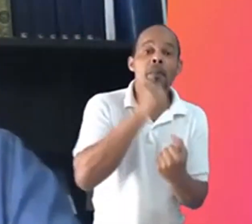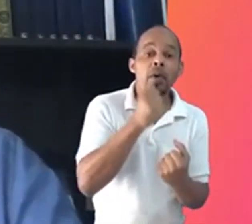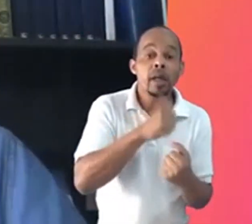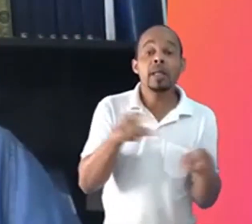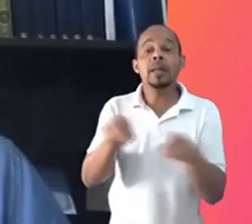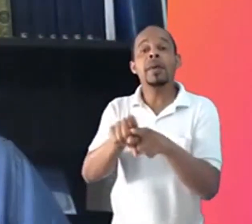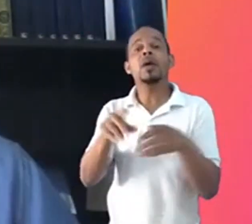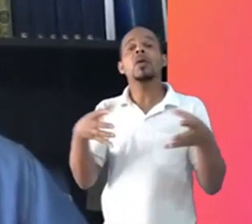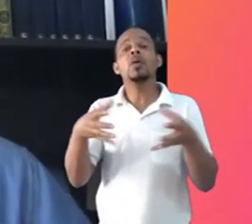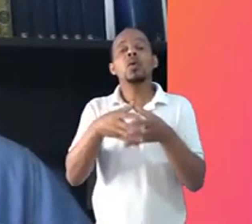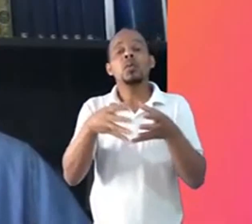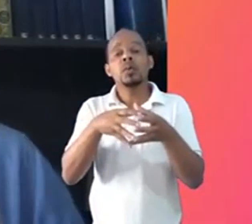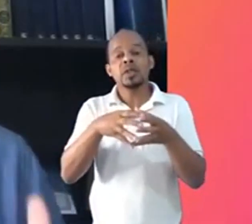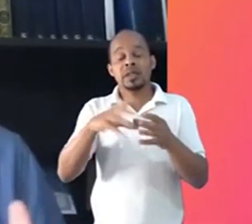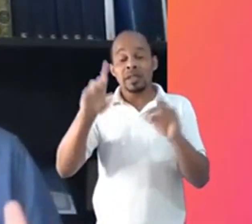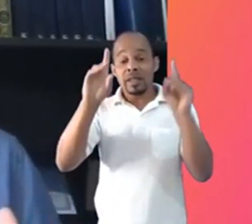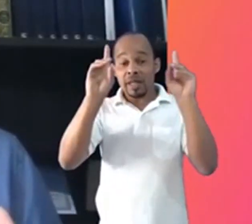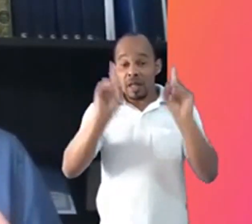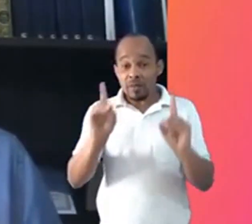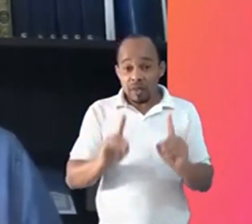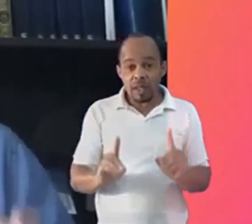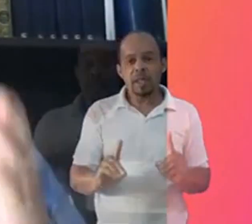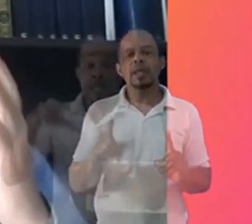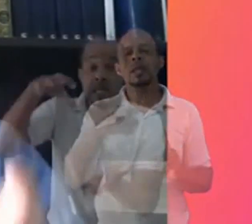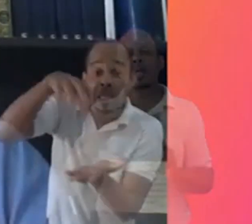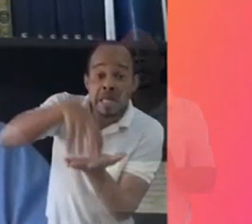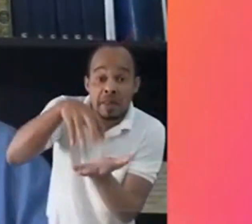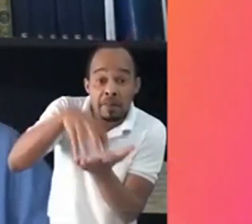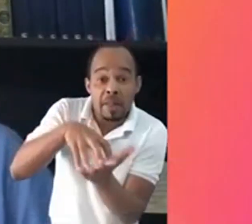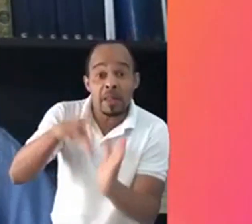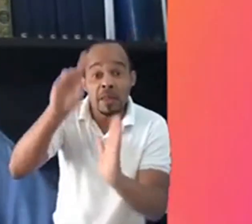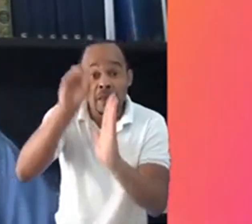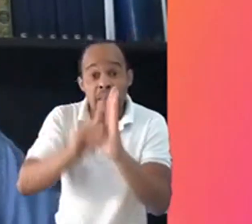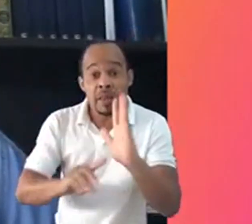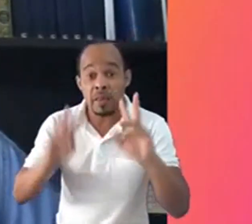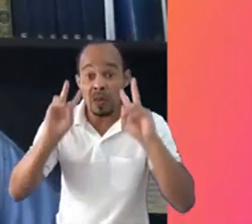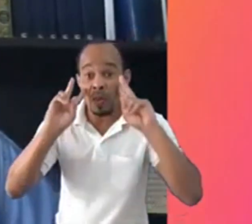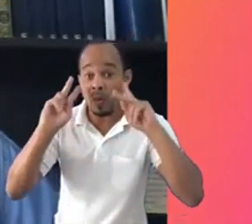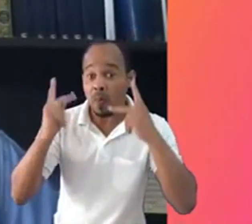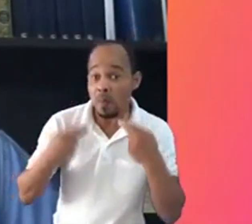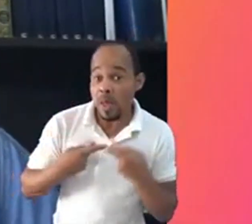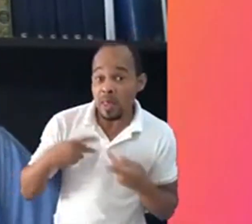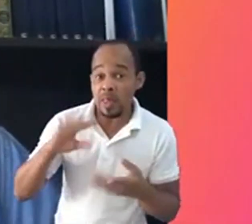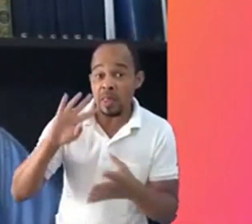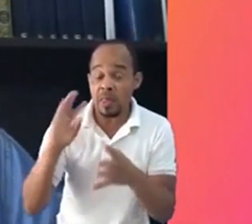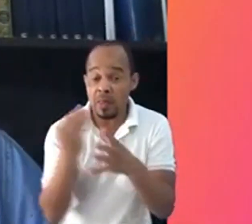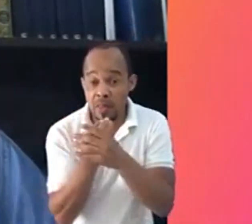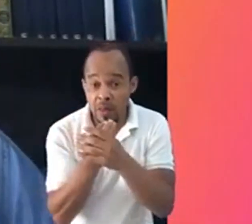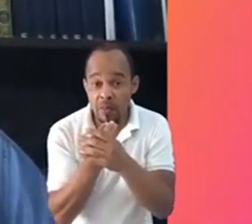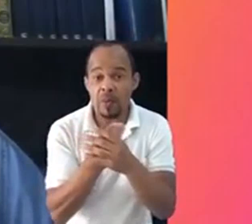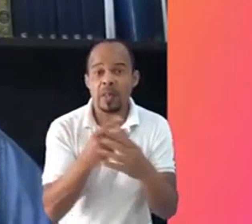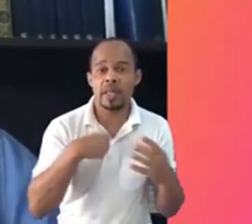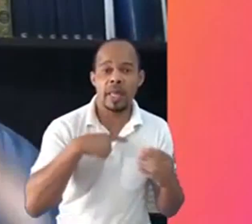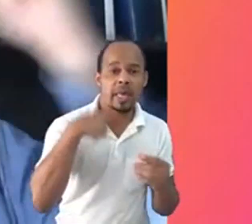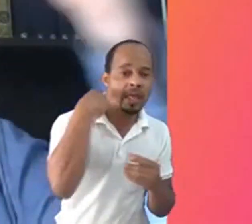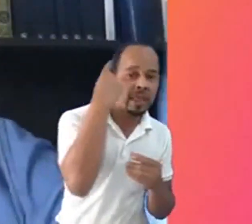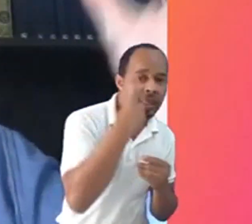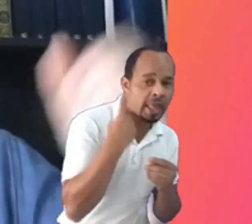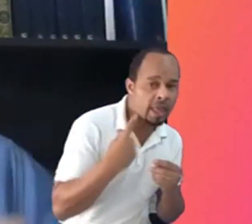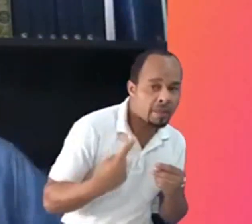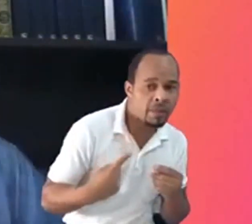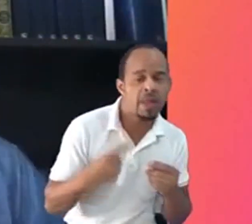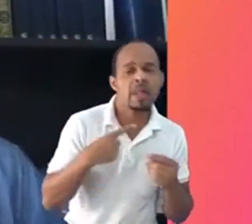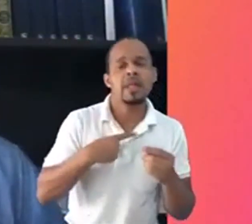Tem o Núcleo de Apoio à Mulher. Se você possui alguma deficiência, entre em contato lá com esse departamento, porque a Débora,